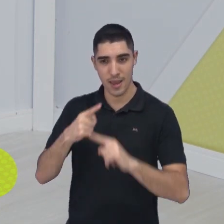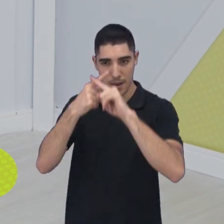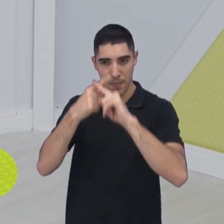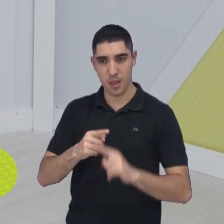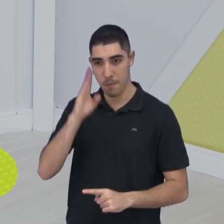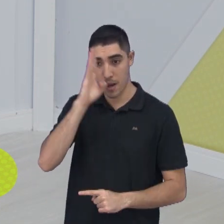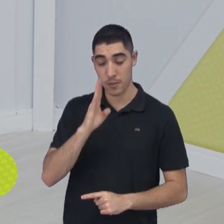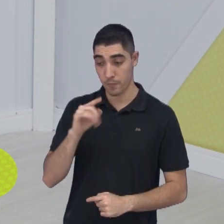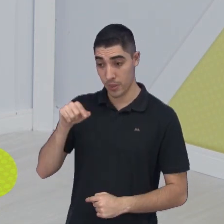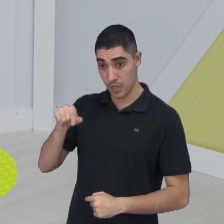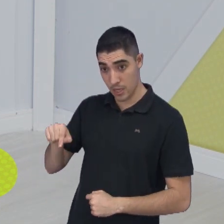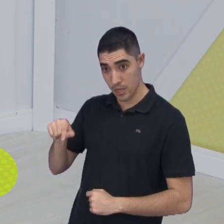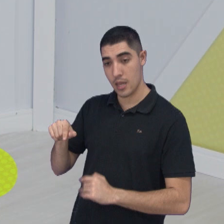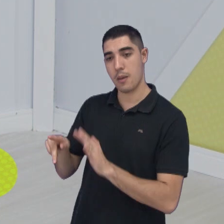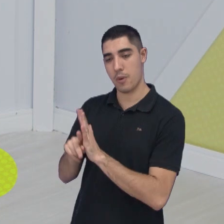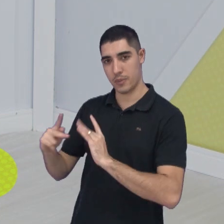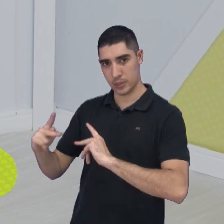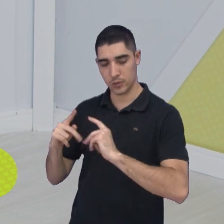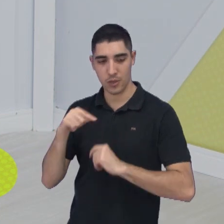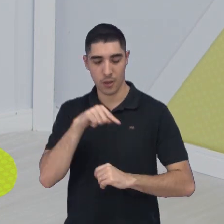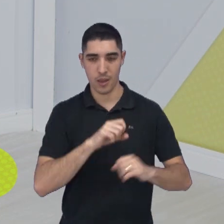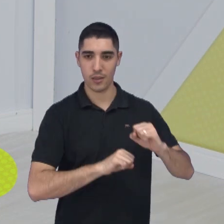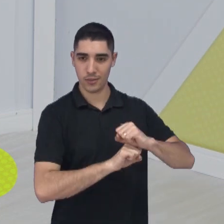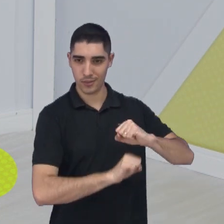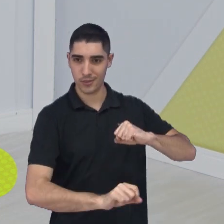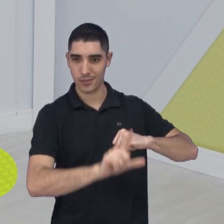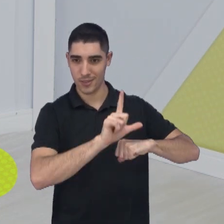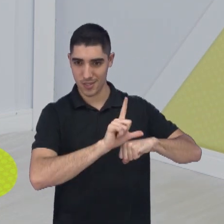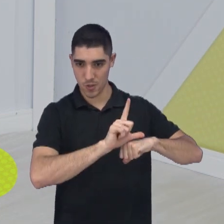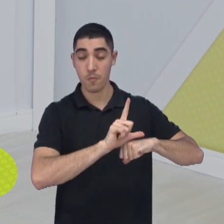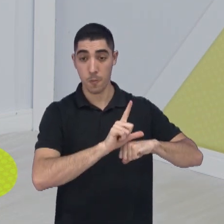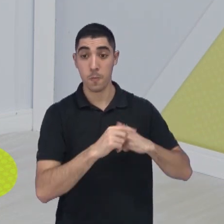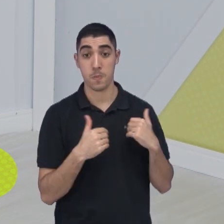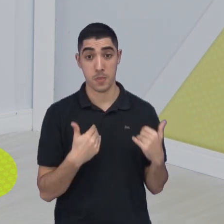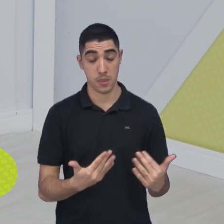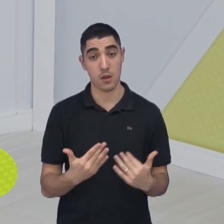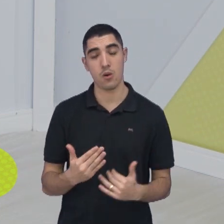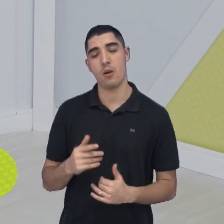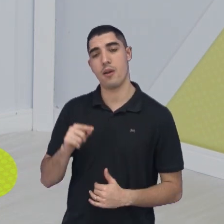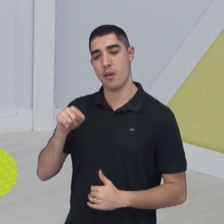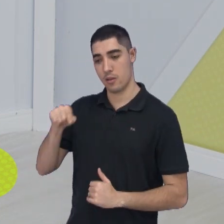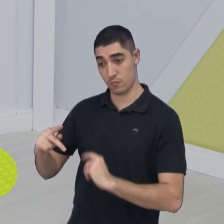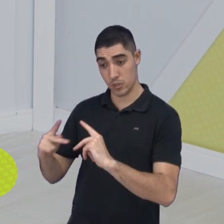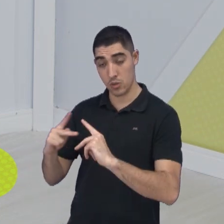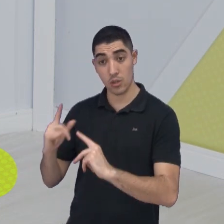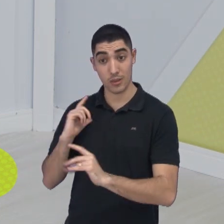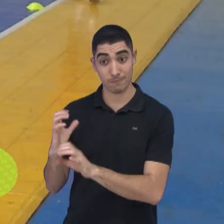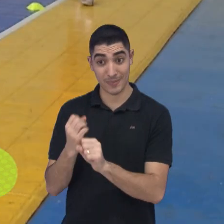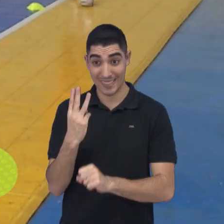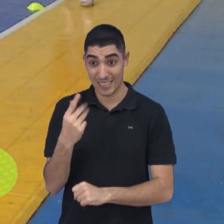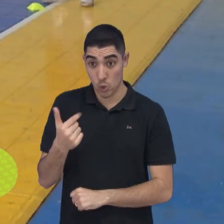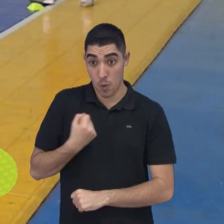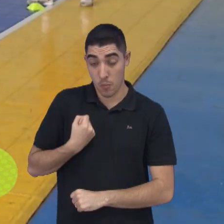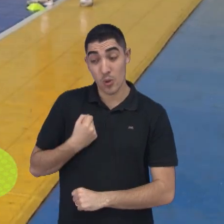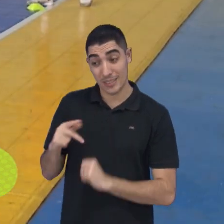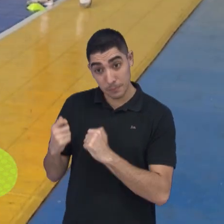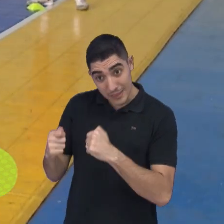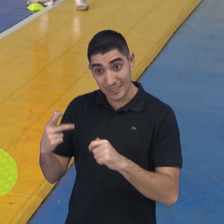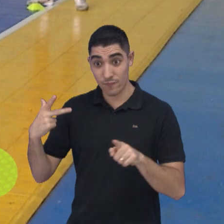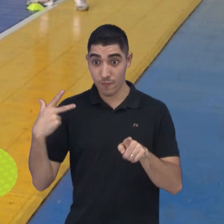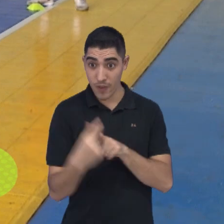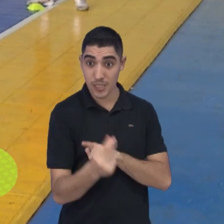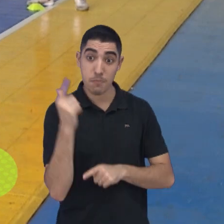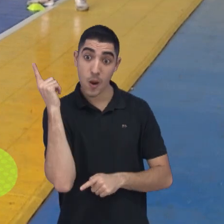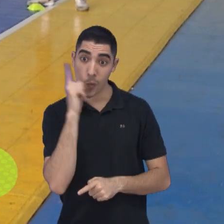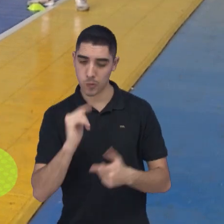o São Lourenço de Santa Catarina. O São José, que hoje ocupa a 9ª posição com 32 pontos, precisa da vitória para tentar ficar entre os 8 primeiros e